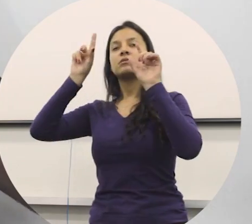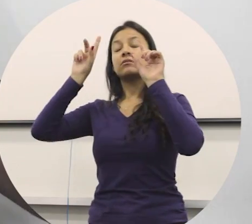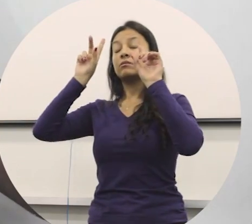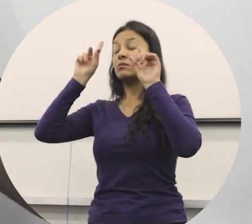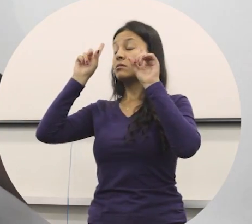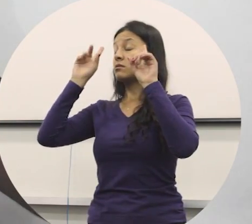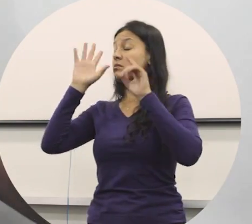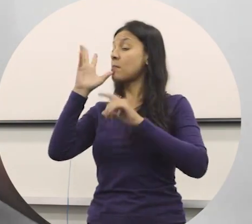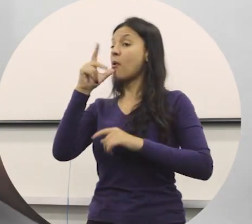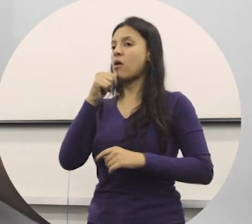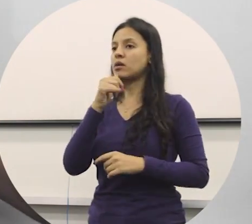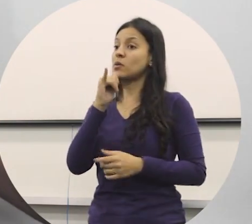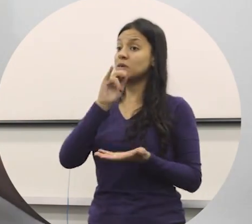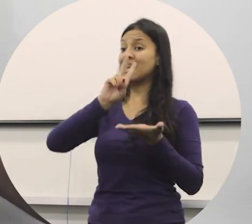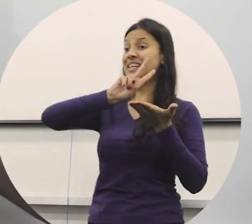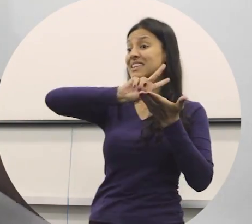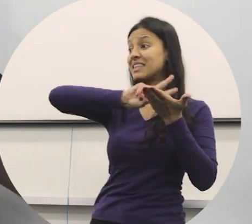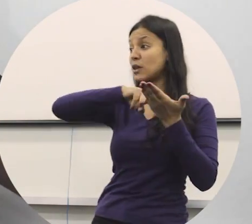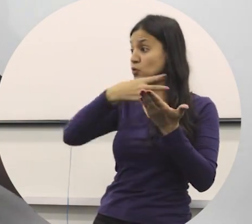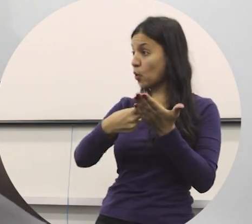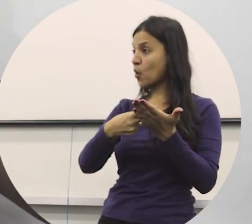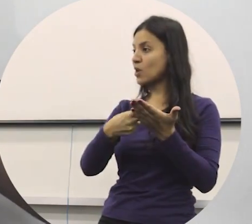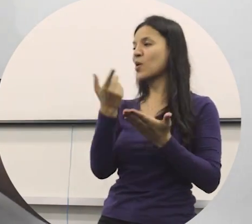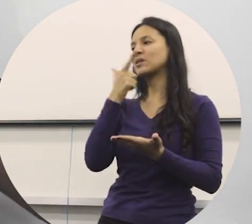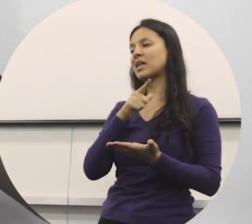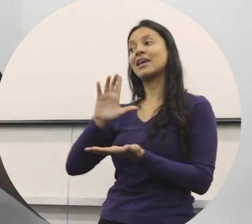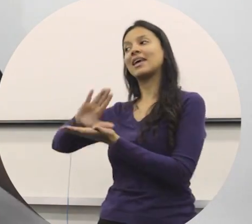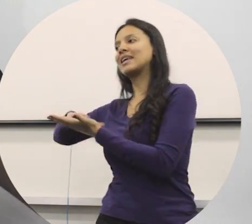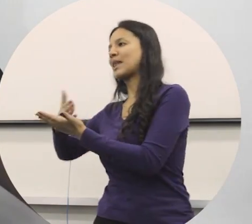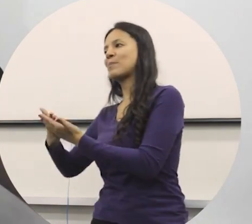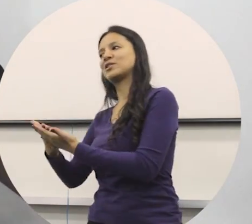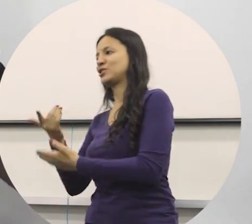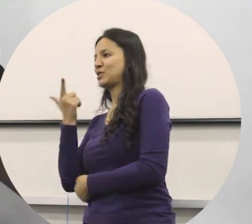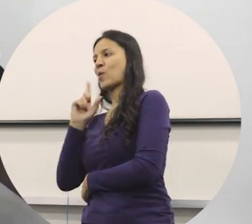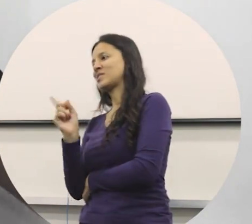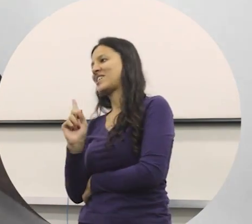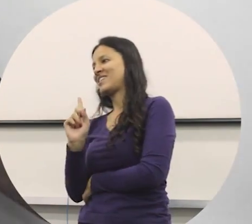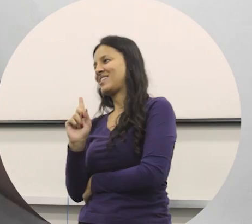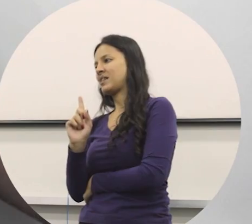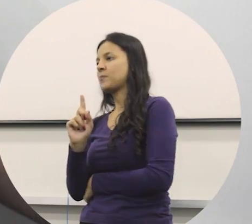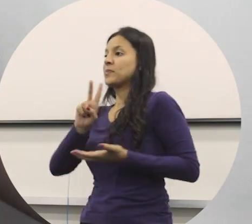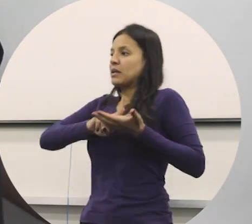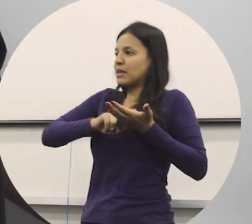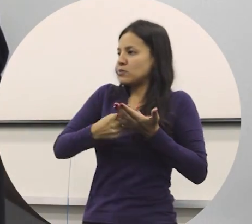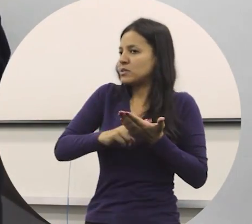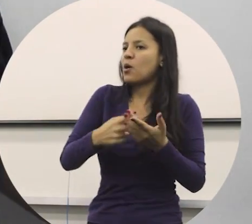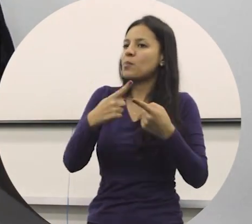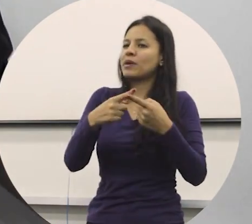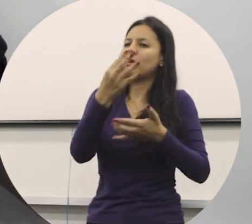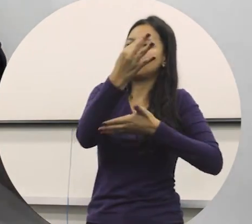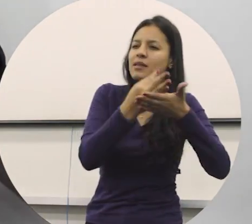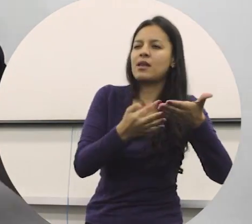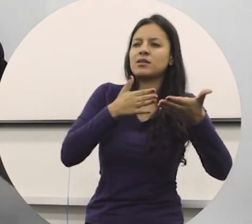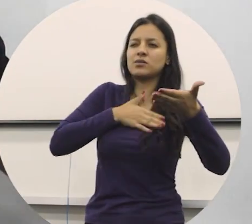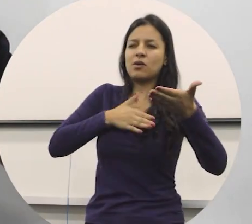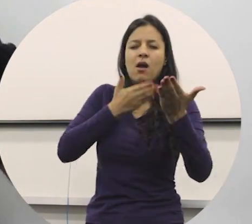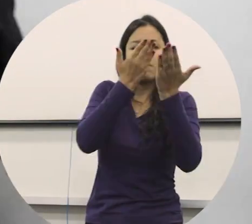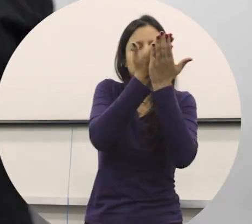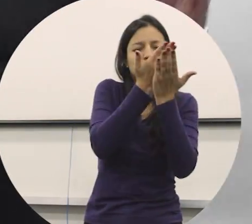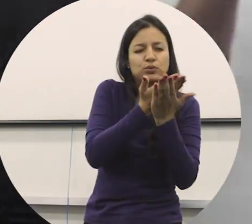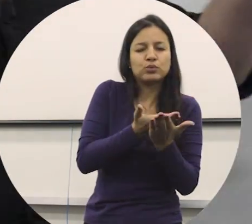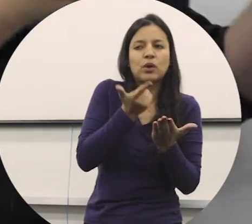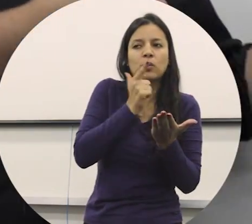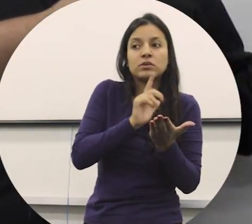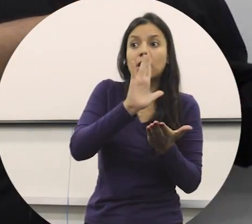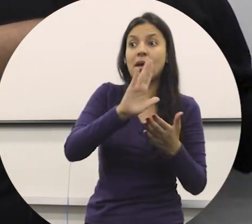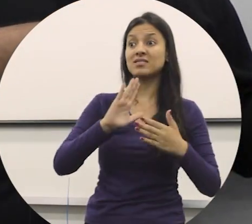gente que é só tradutor e não é intérprete. Tem gente que pega um texto e consegue fazer uma tradução, estudar e ver com calma, muito boa. Mas